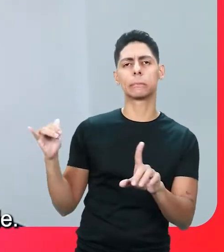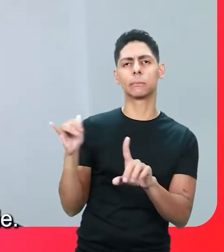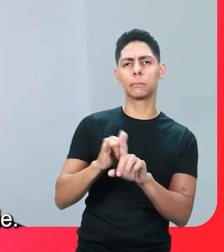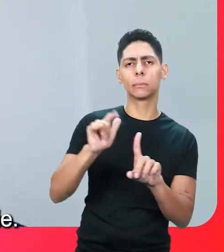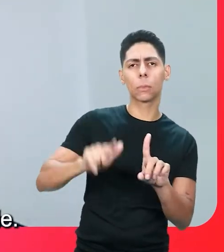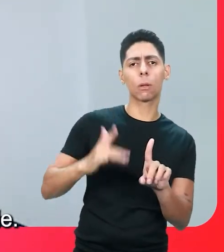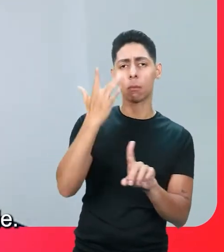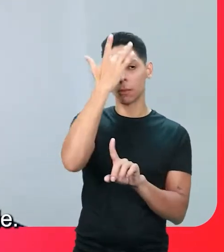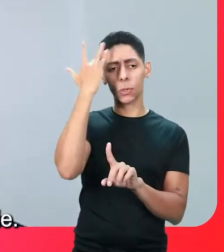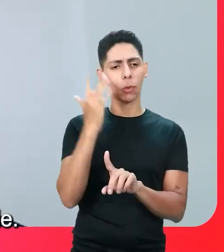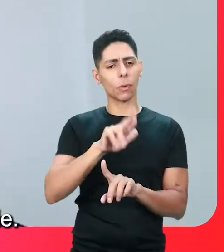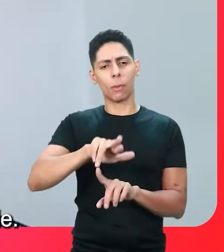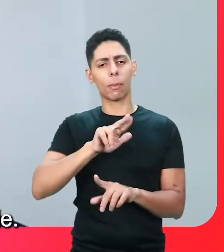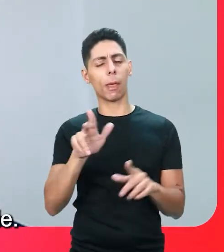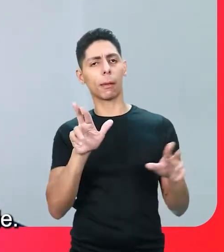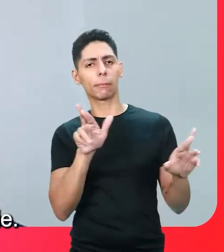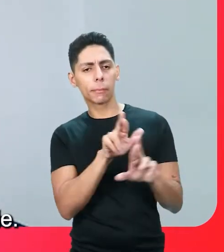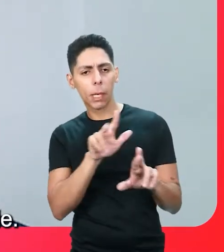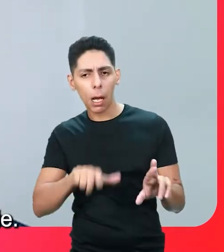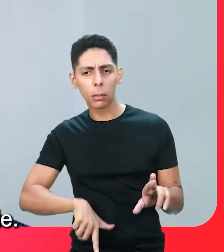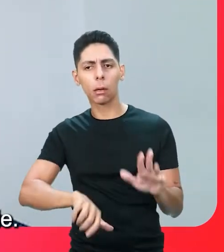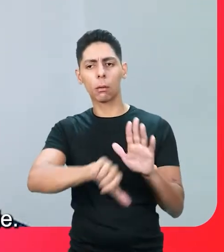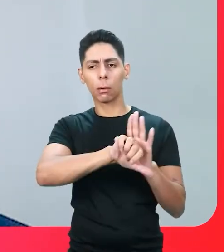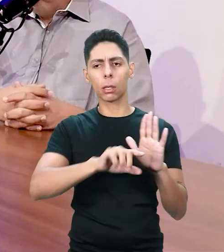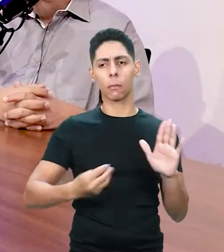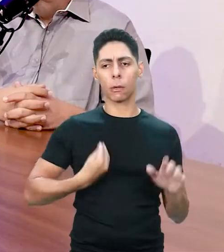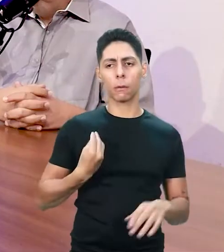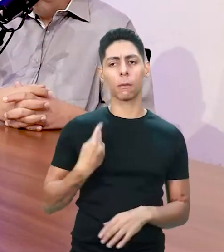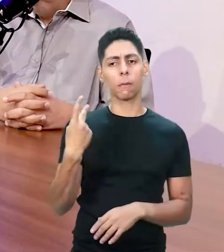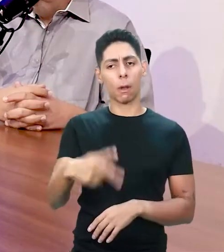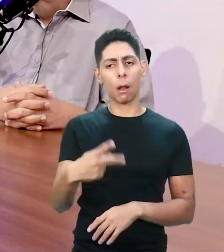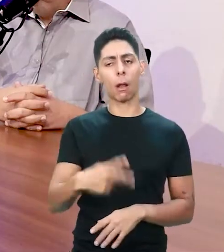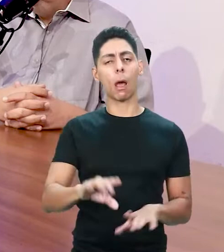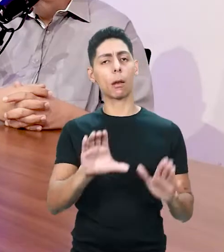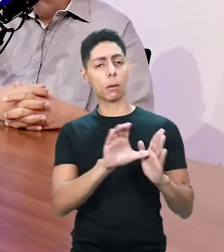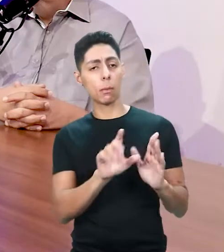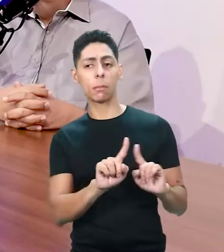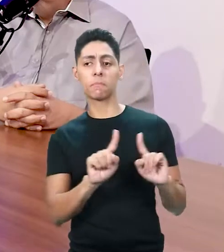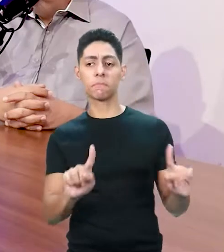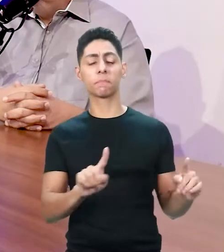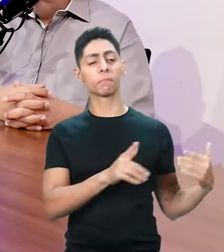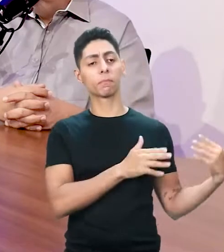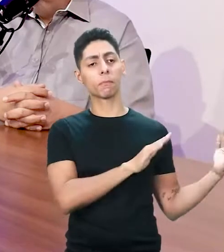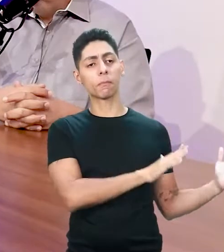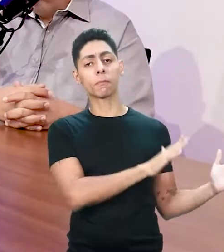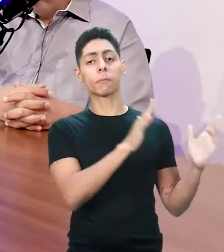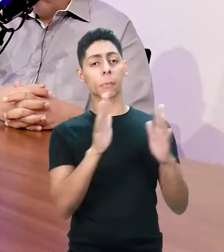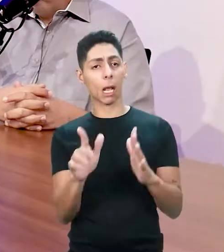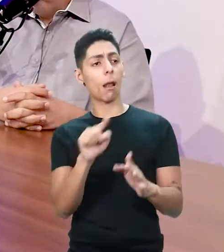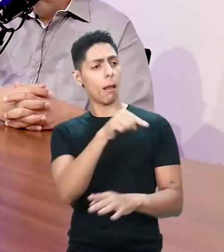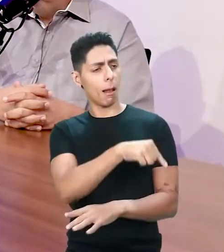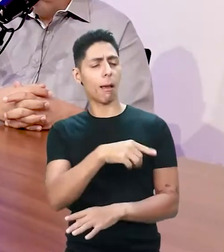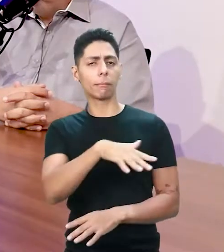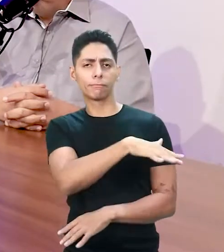pessoas que não têm nada a ver com crime e que moram na comunidade. Mas foi nesse lugar que eu